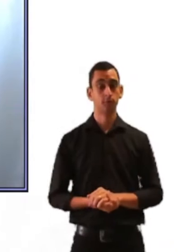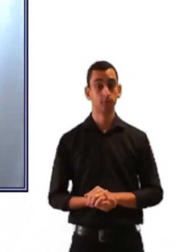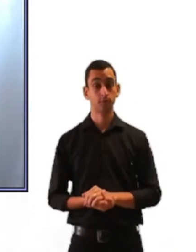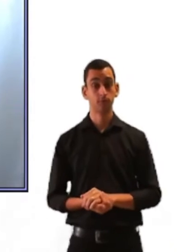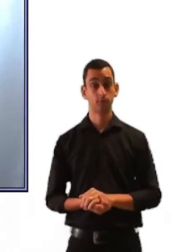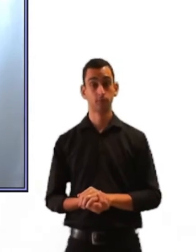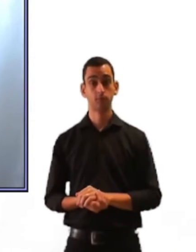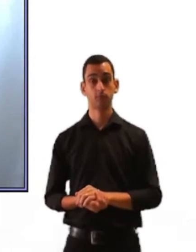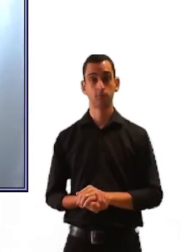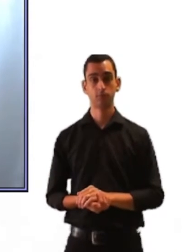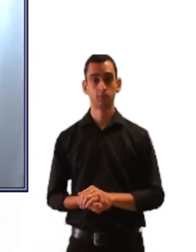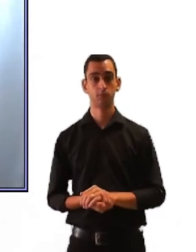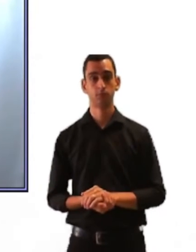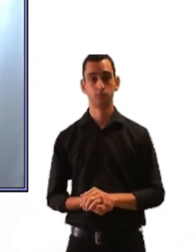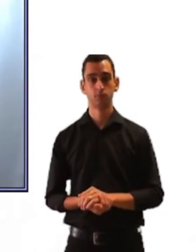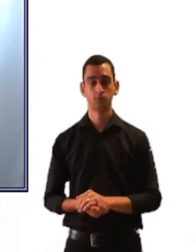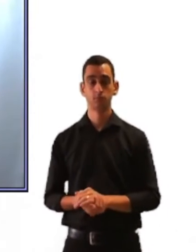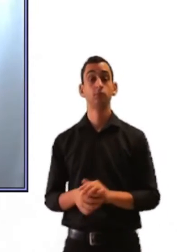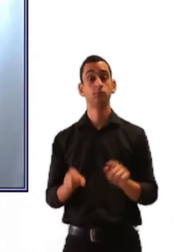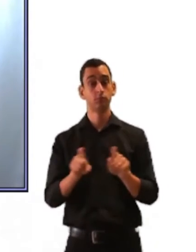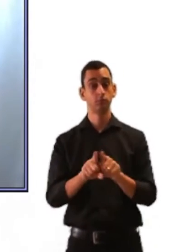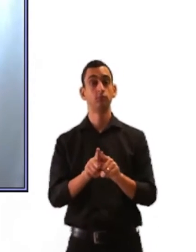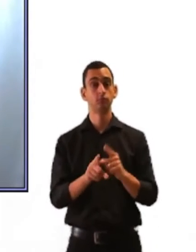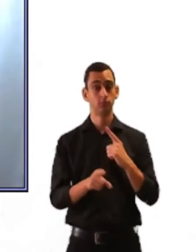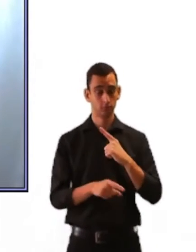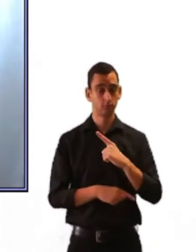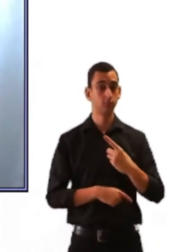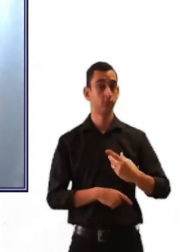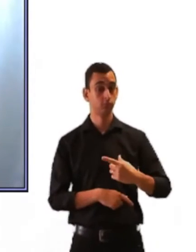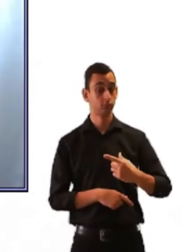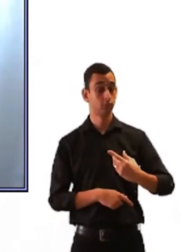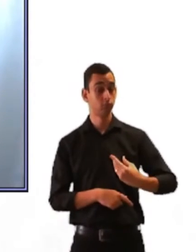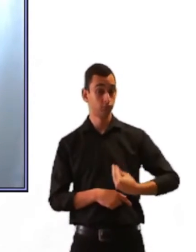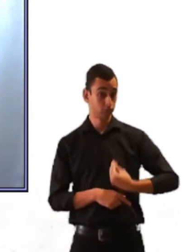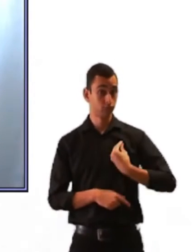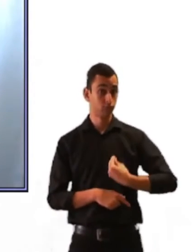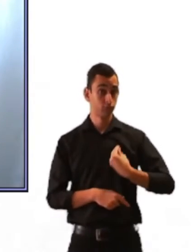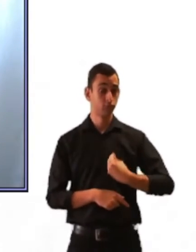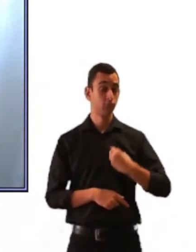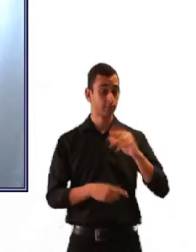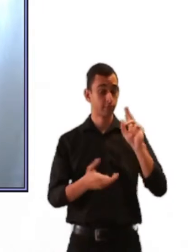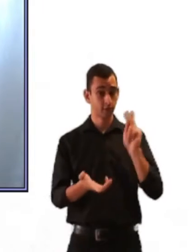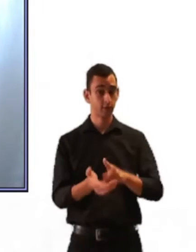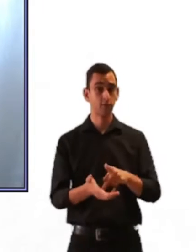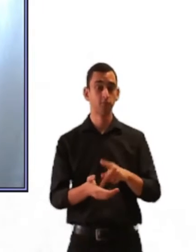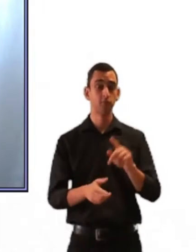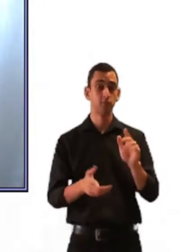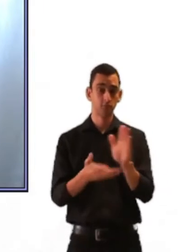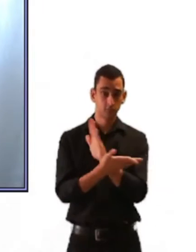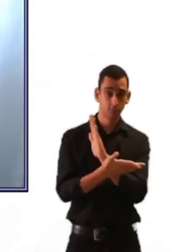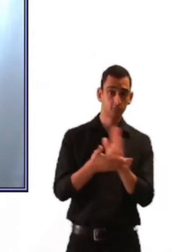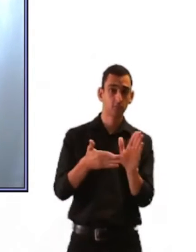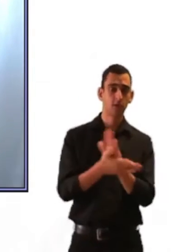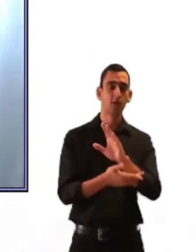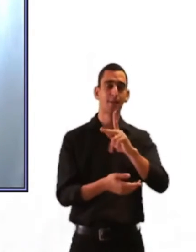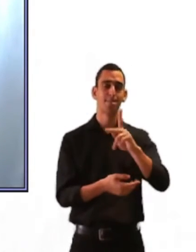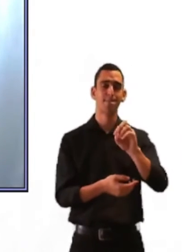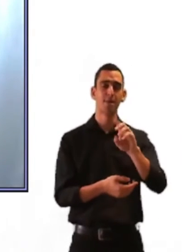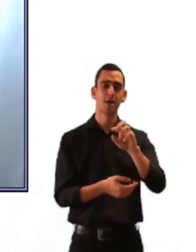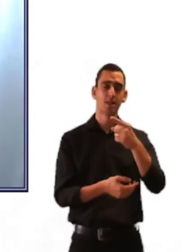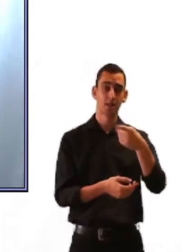Então, existe sim, existem, na verdade, críticas a este modelo. Esses modelos buscam